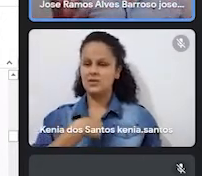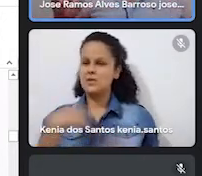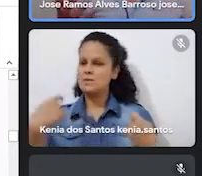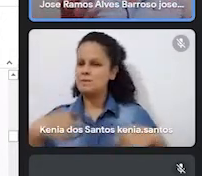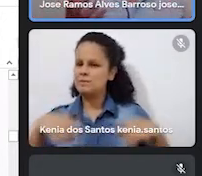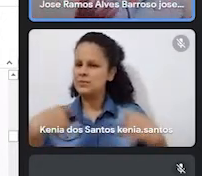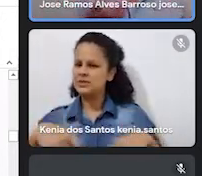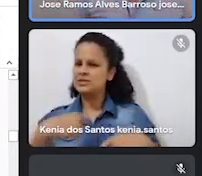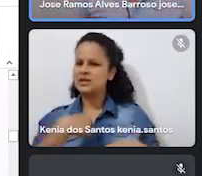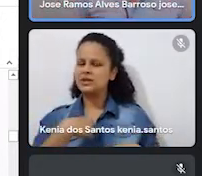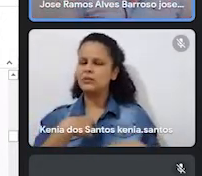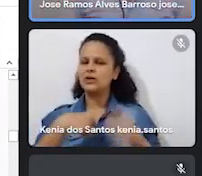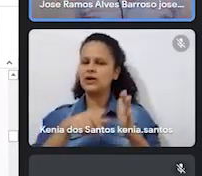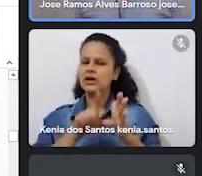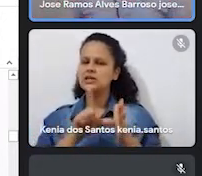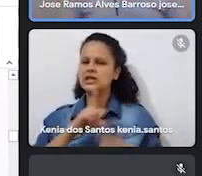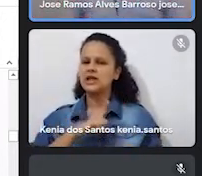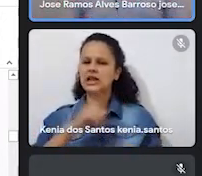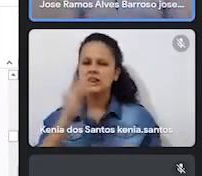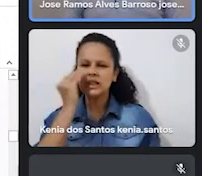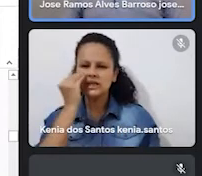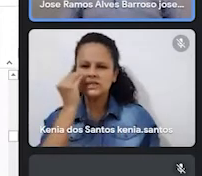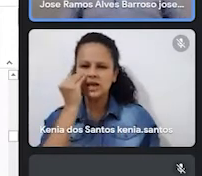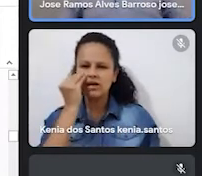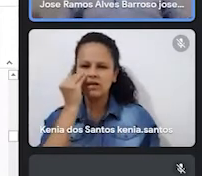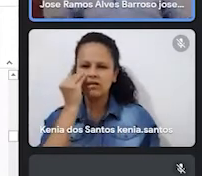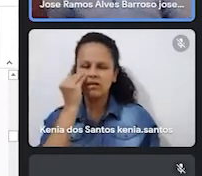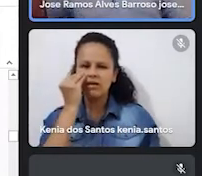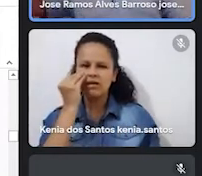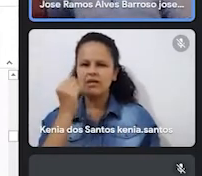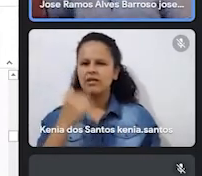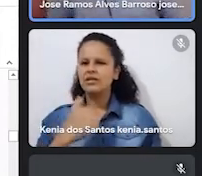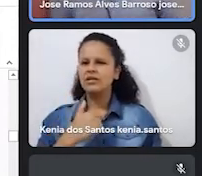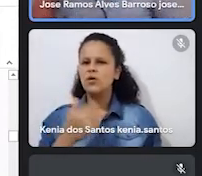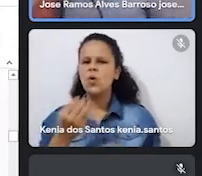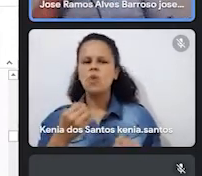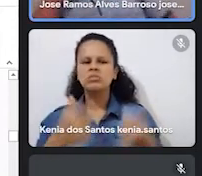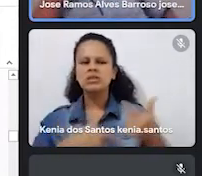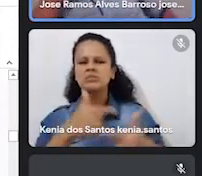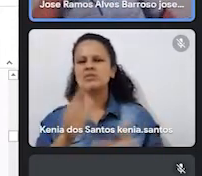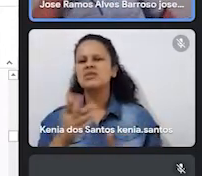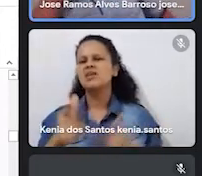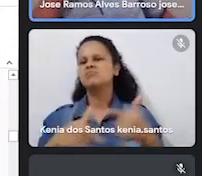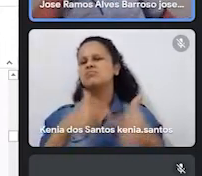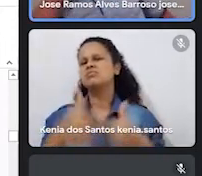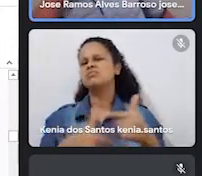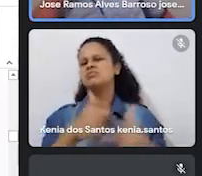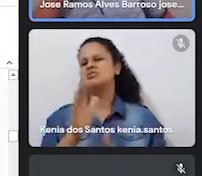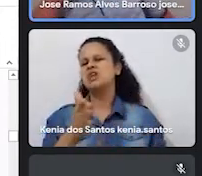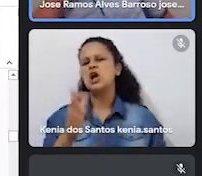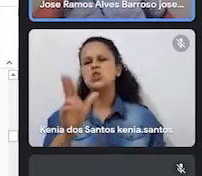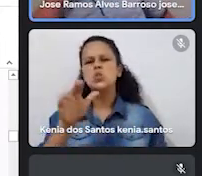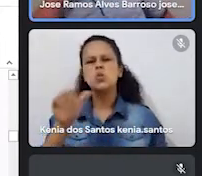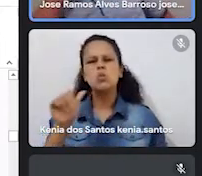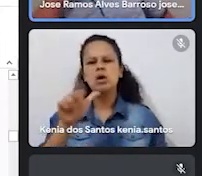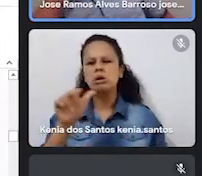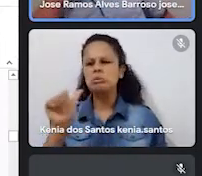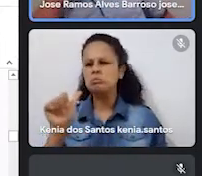um teste nos equipamentos. Eu tenho a vara de manobra lá, ó. Nunca foi feito teste,